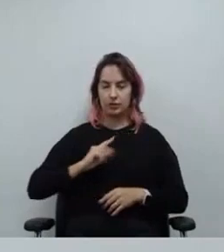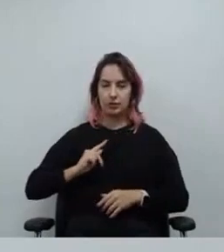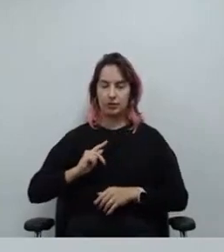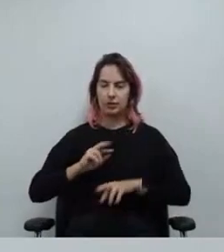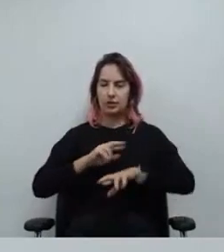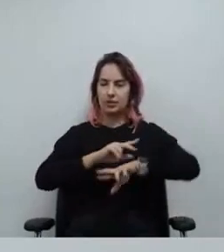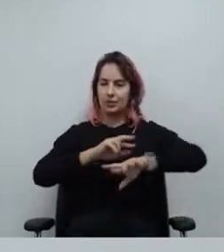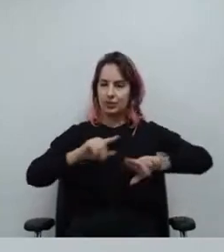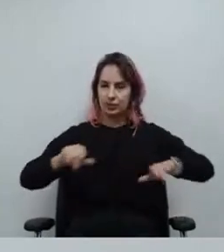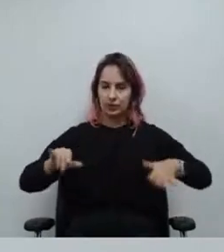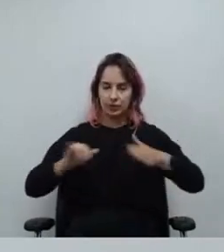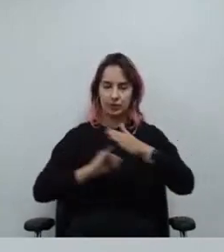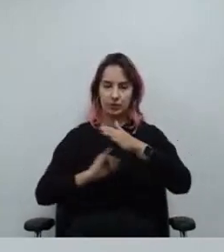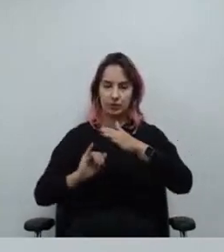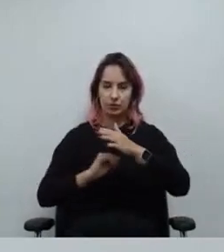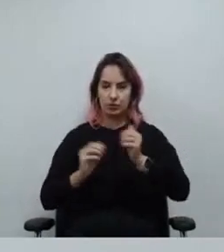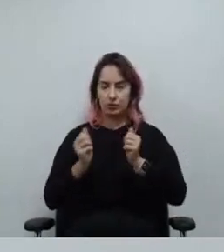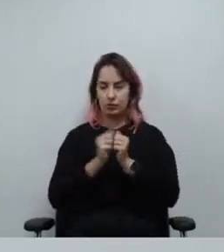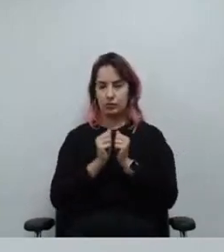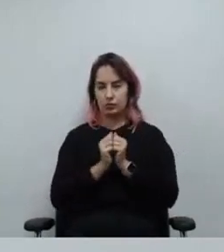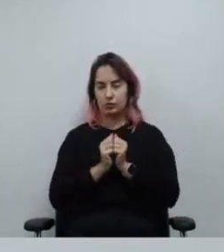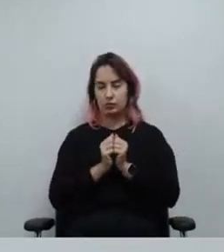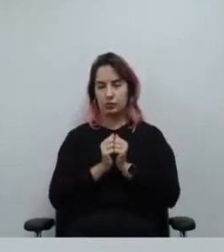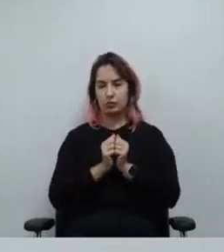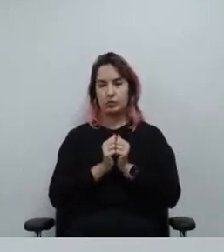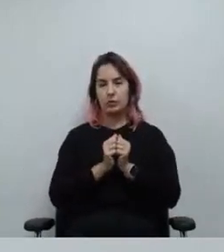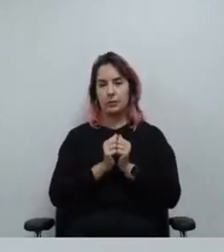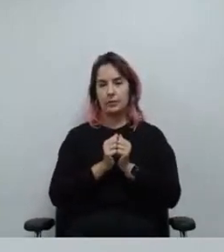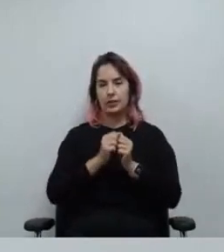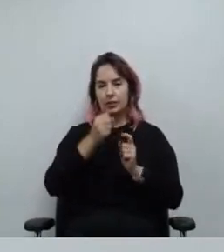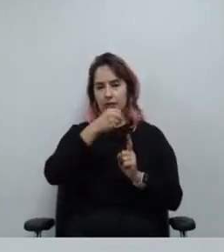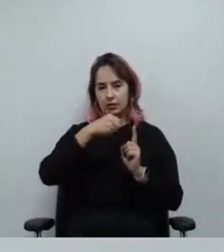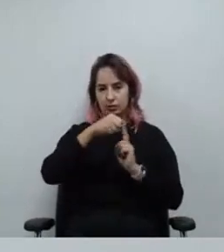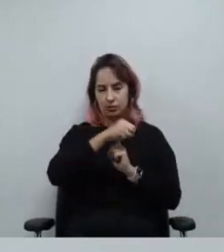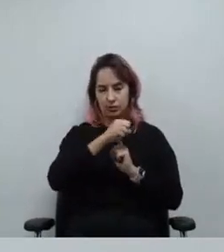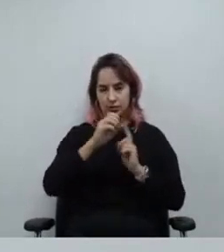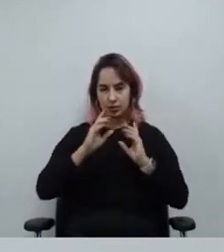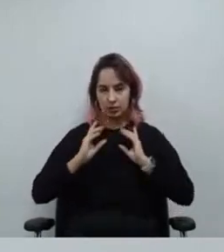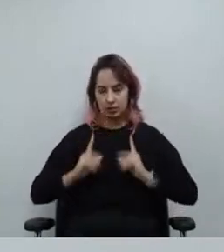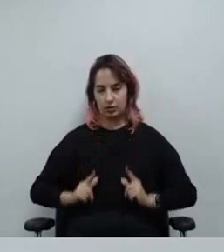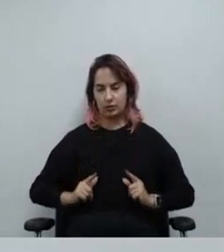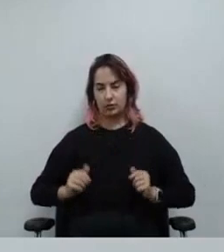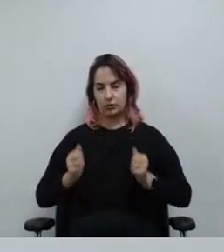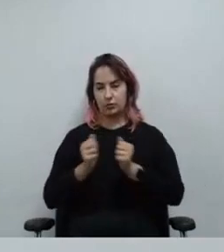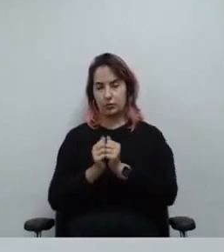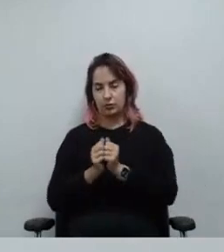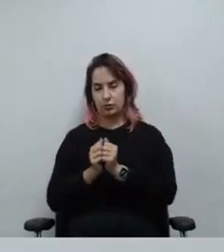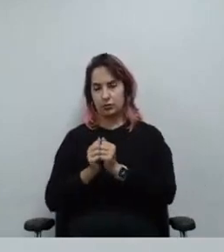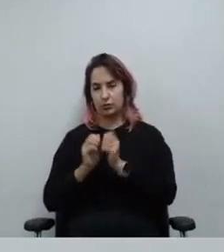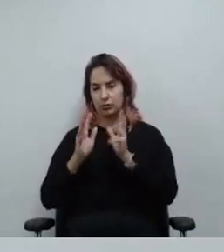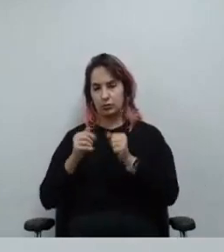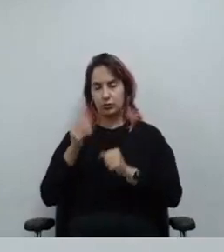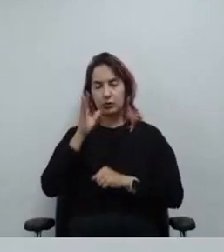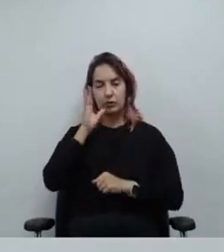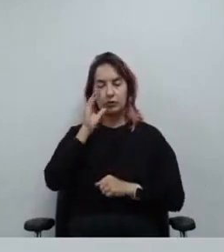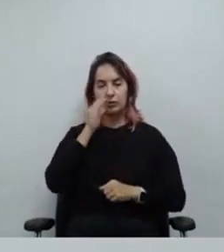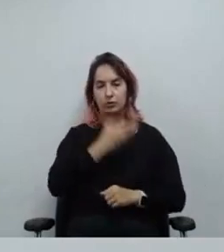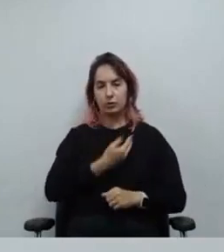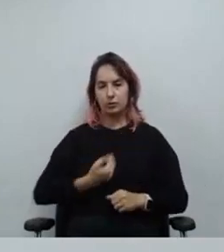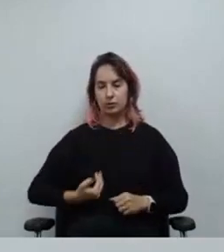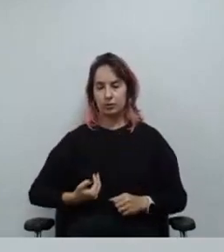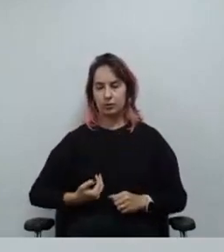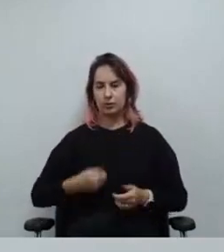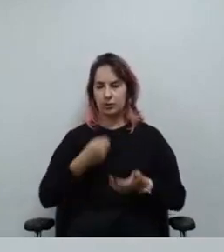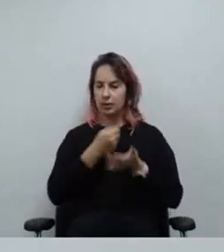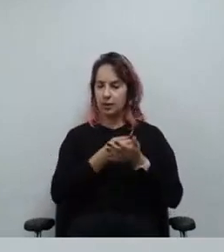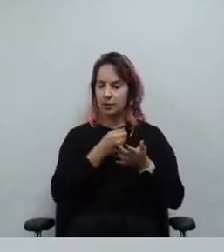diversas entidades e integrantes da sociedade civil que, ao lado de defensoras e defensores, servidoras e servidores, empenharam-se